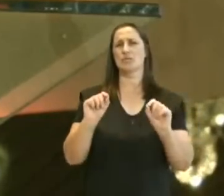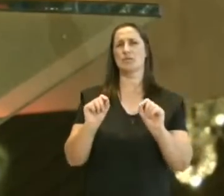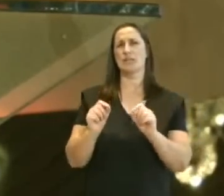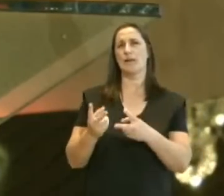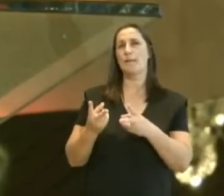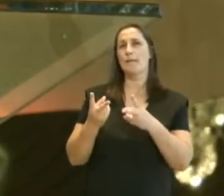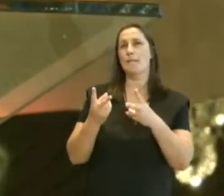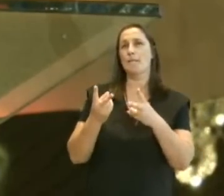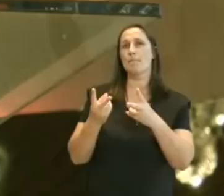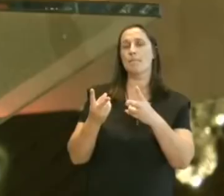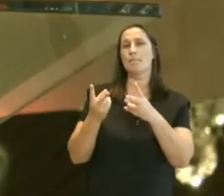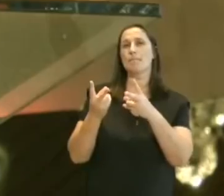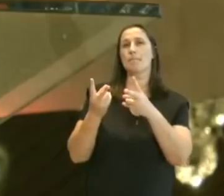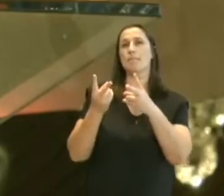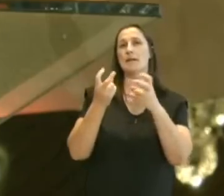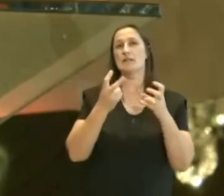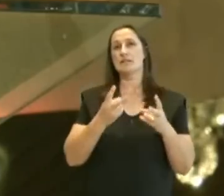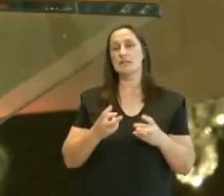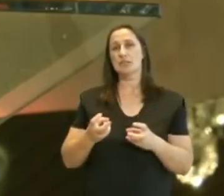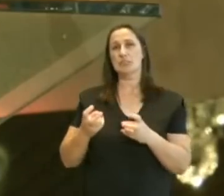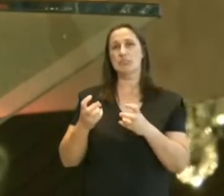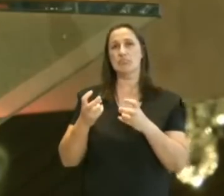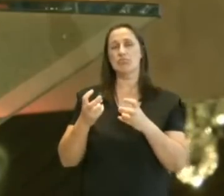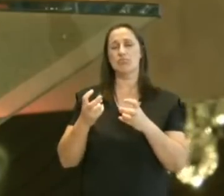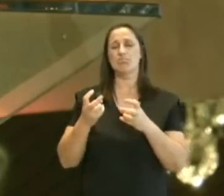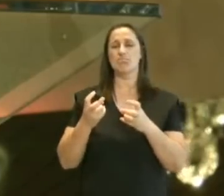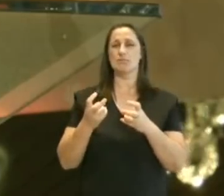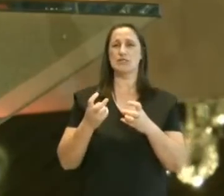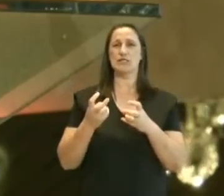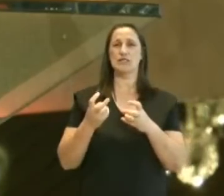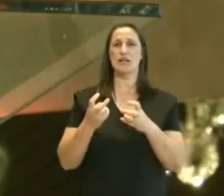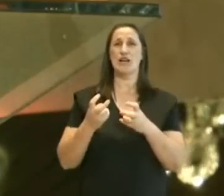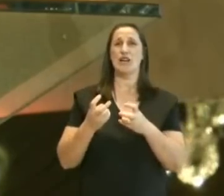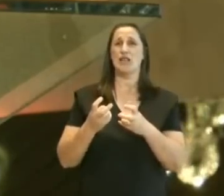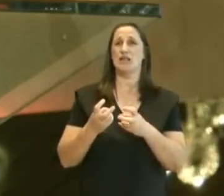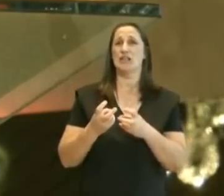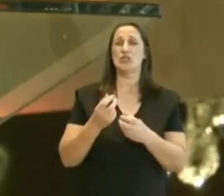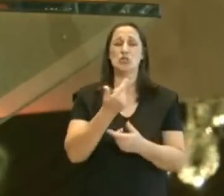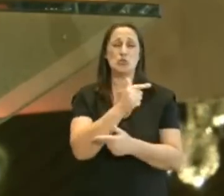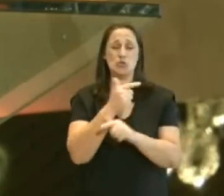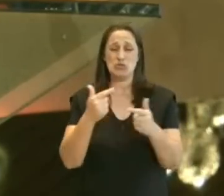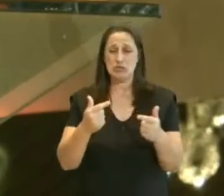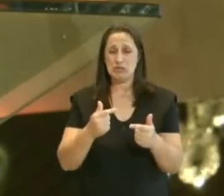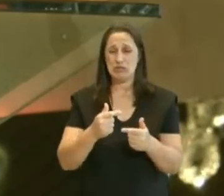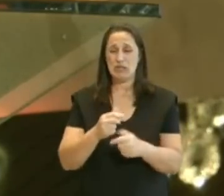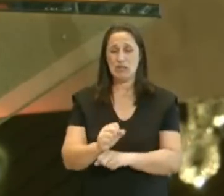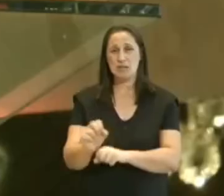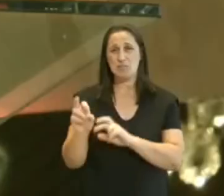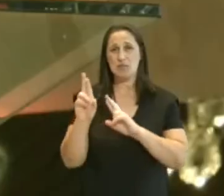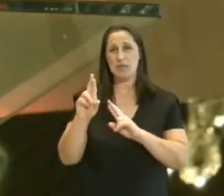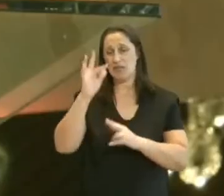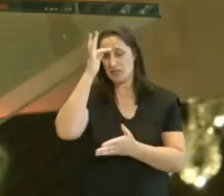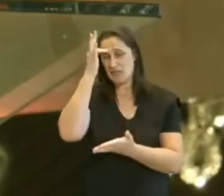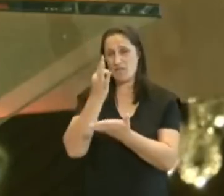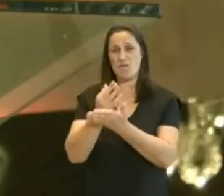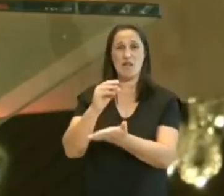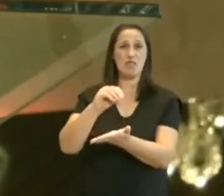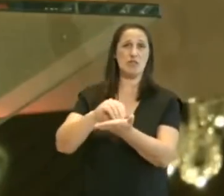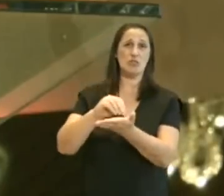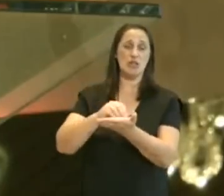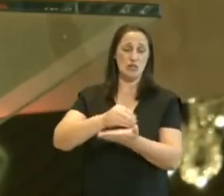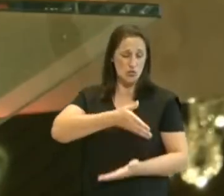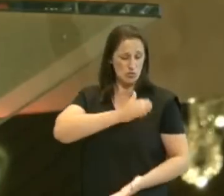dura que não sobrara qualquer tipo de esperança, nem fé, e a única coisa que havia dentro